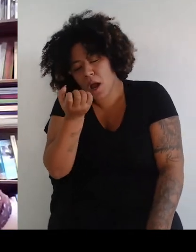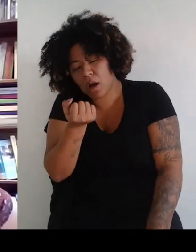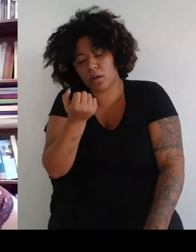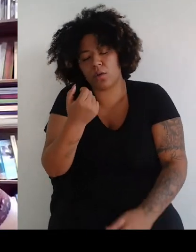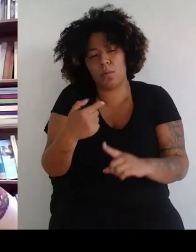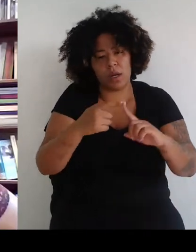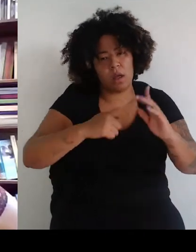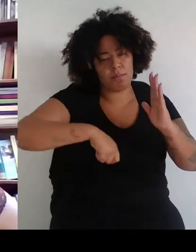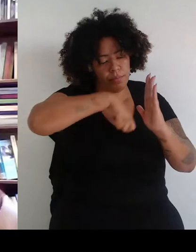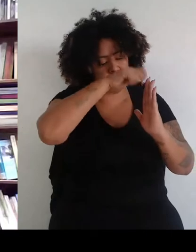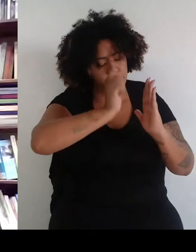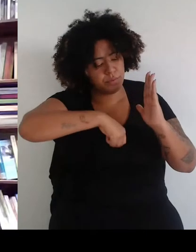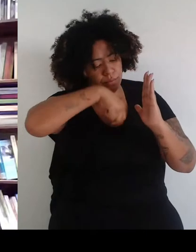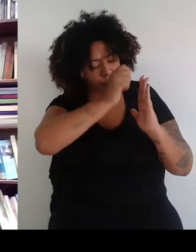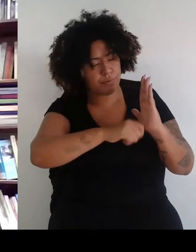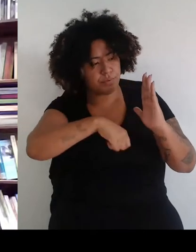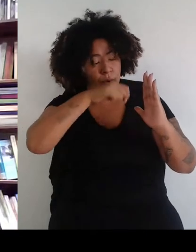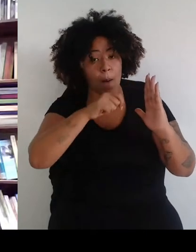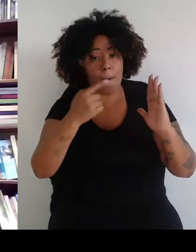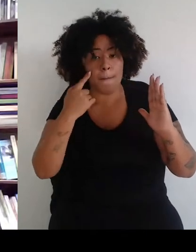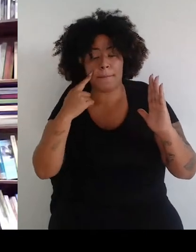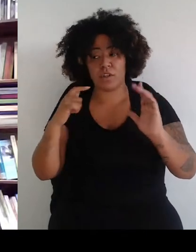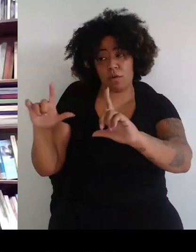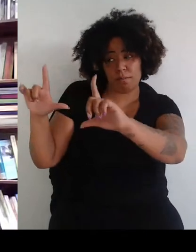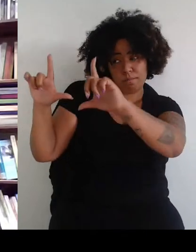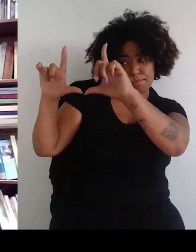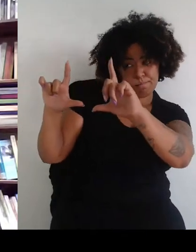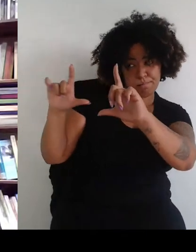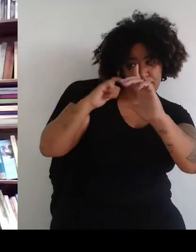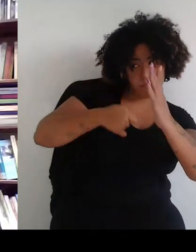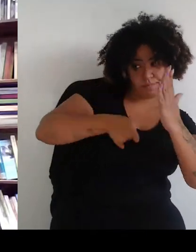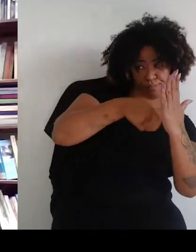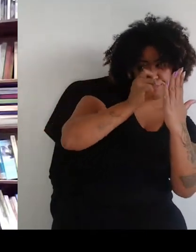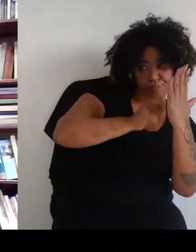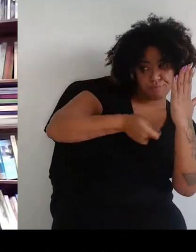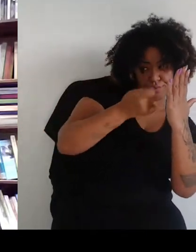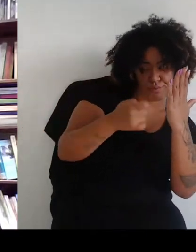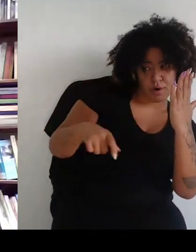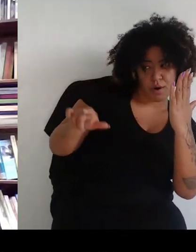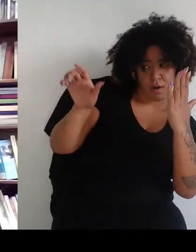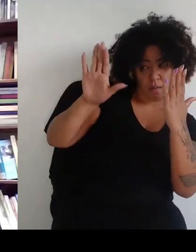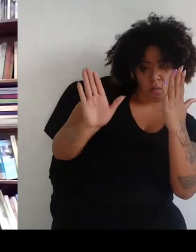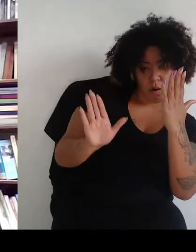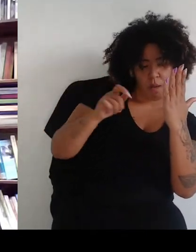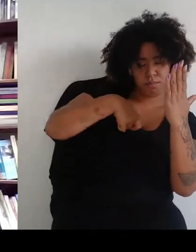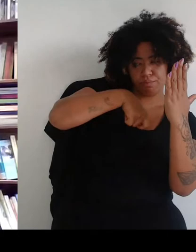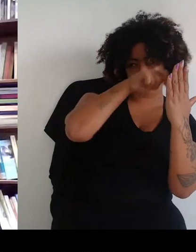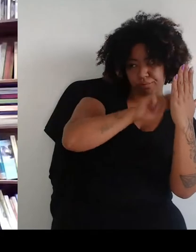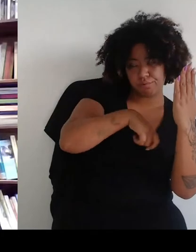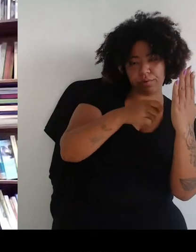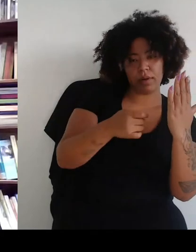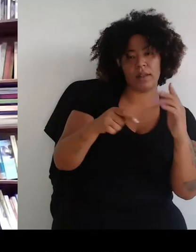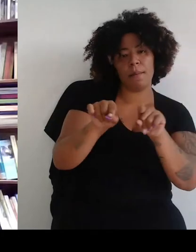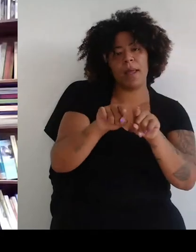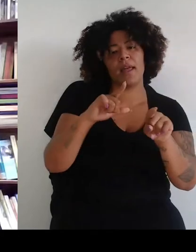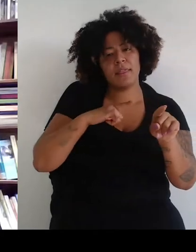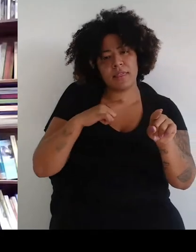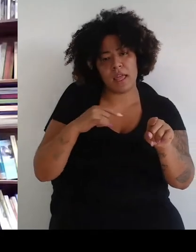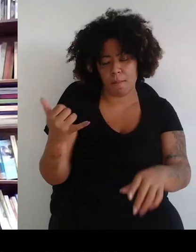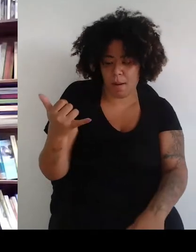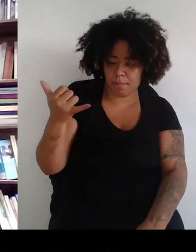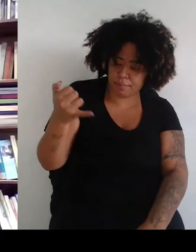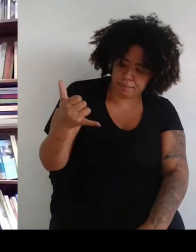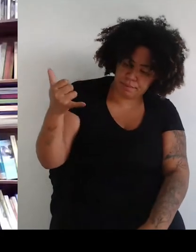Então as cabeças das quais eu falei por exemplo a gente tem uma paleta monocromática que é uma herança natural